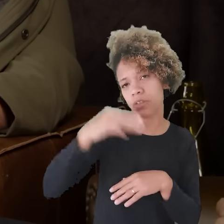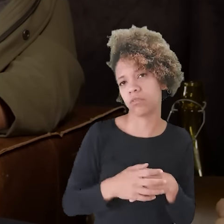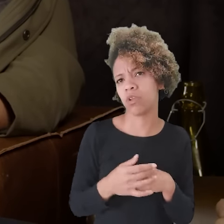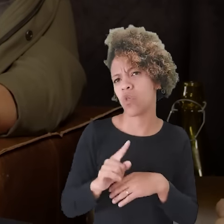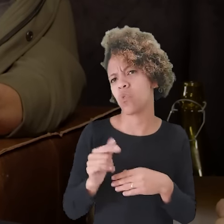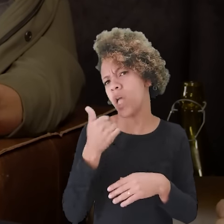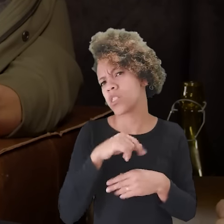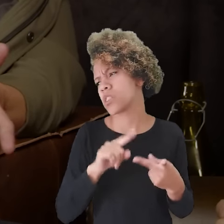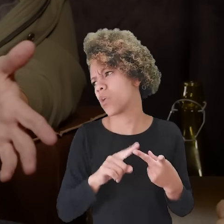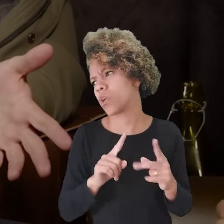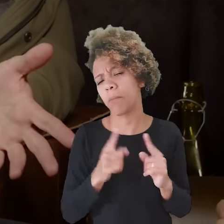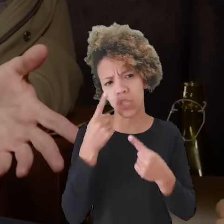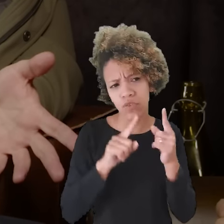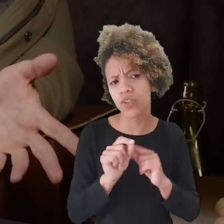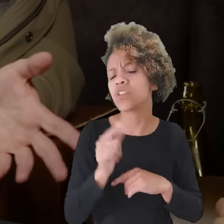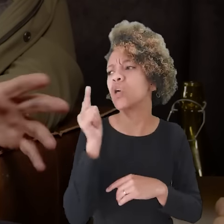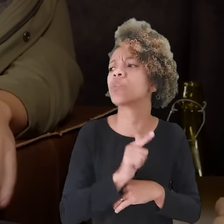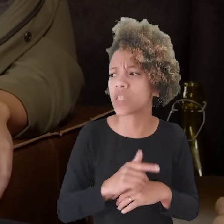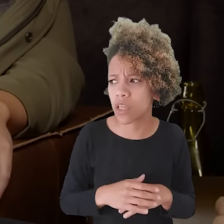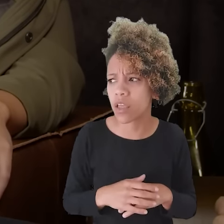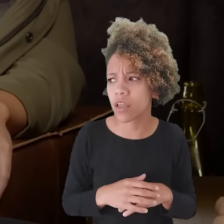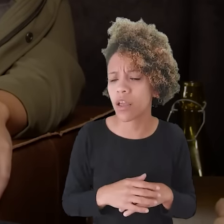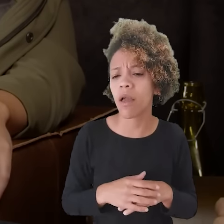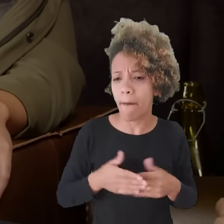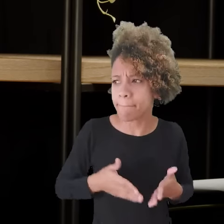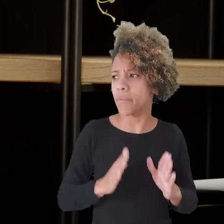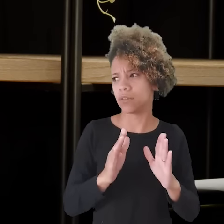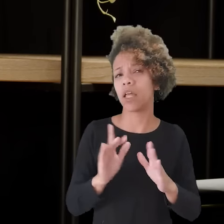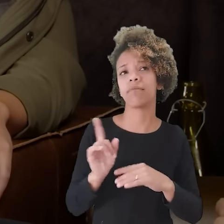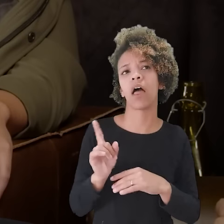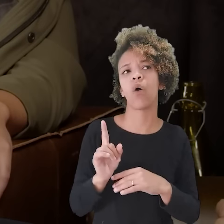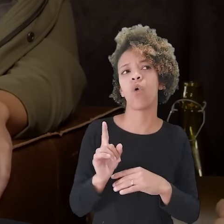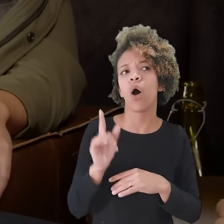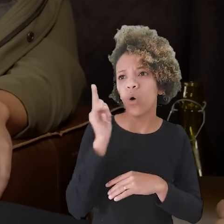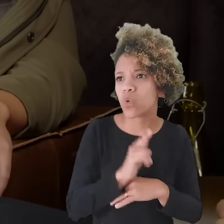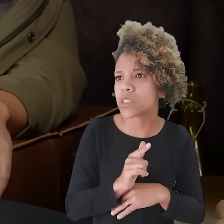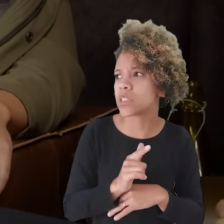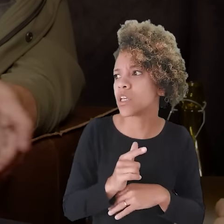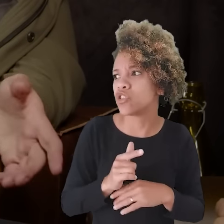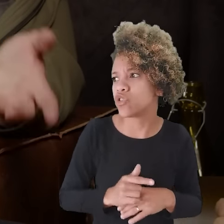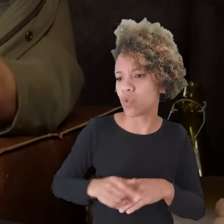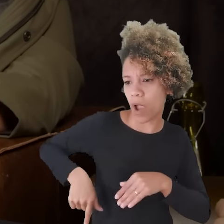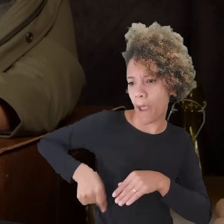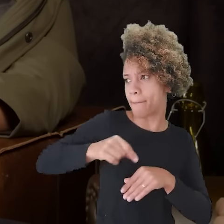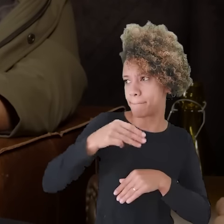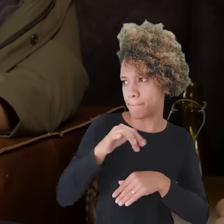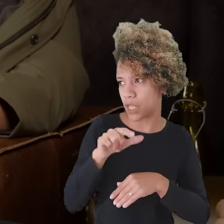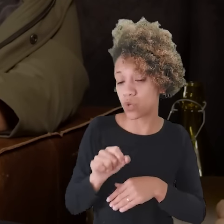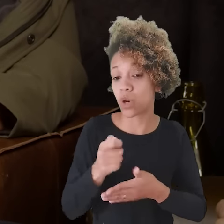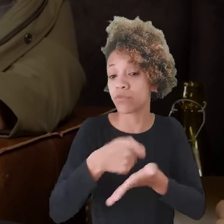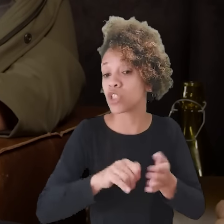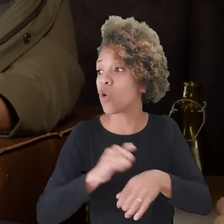Falei É segunda mãe mas duvido tu tu conseguir não consegui você precisar de uma medula tu vai ajudar